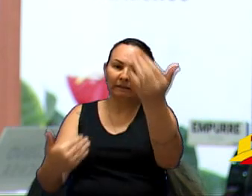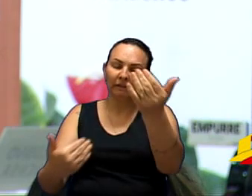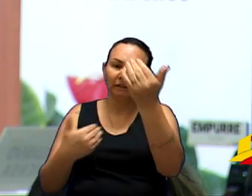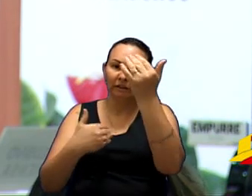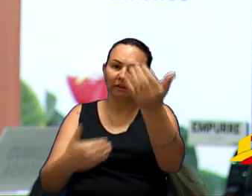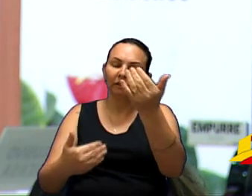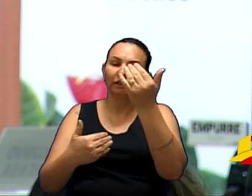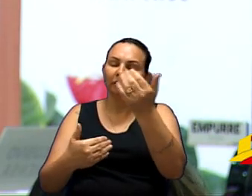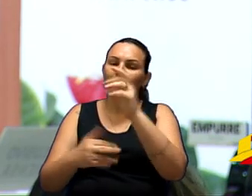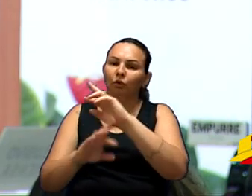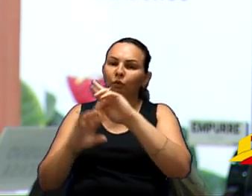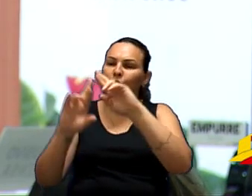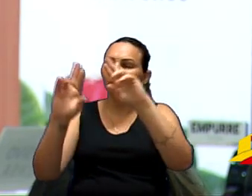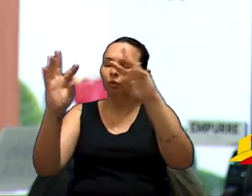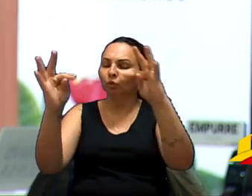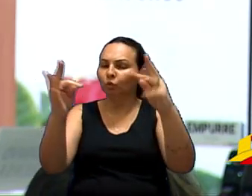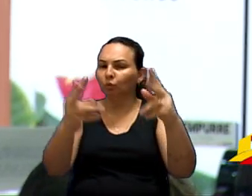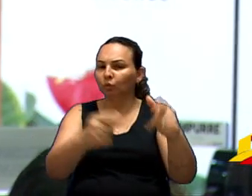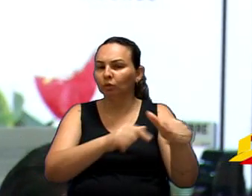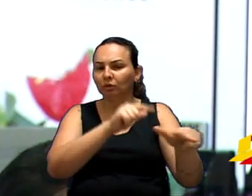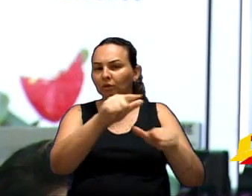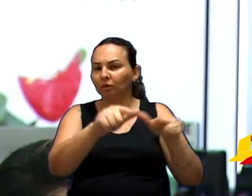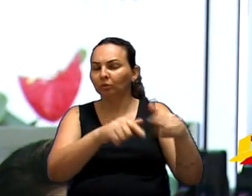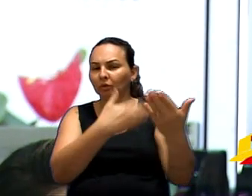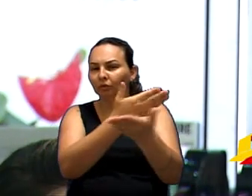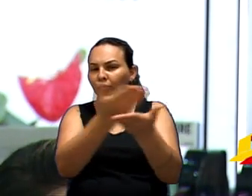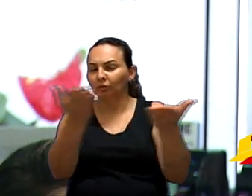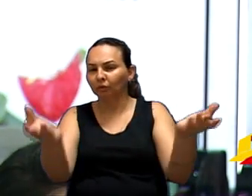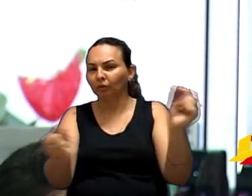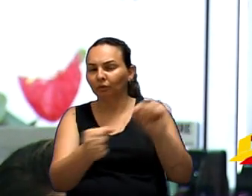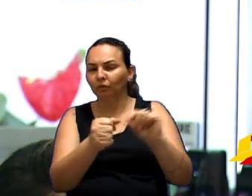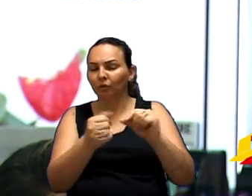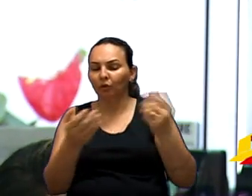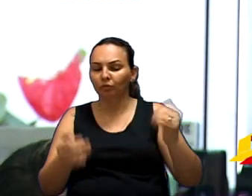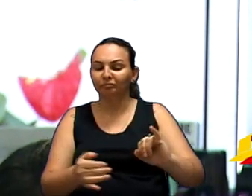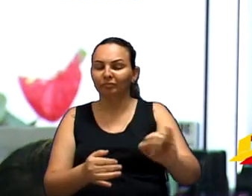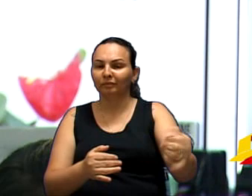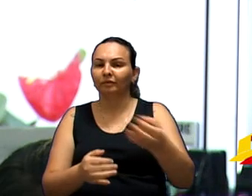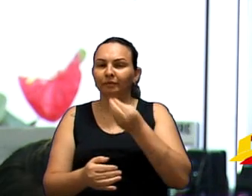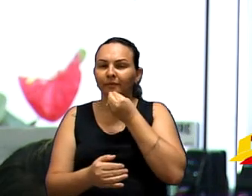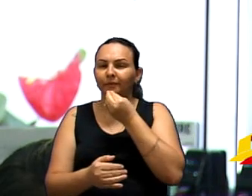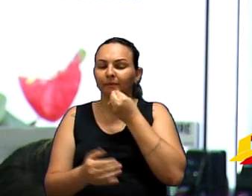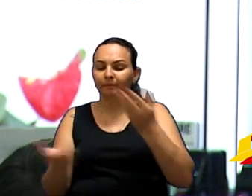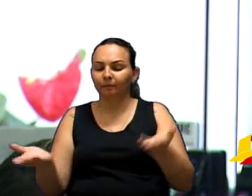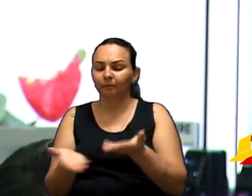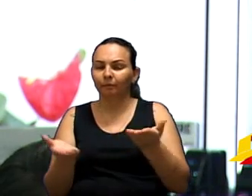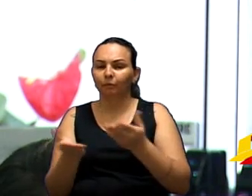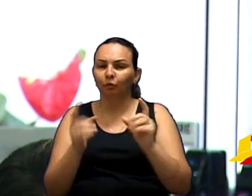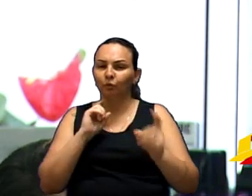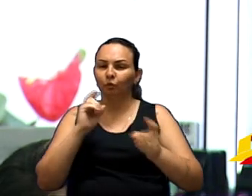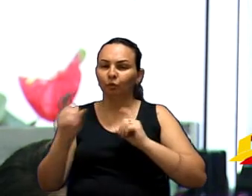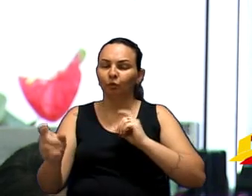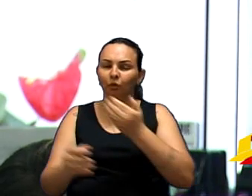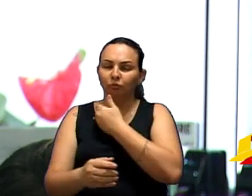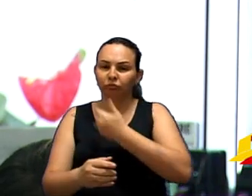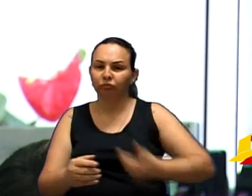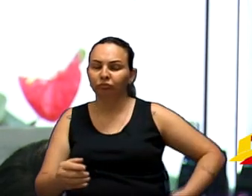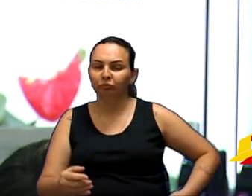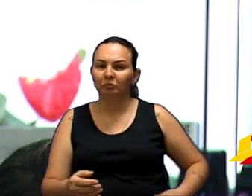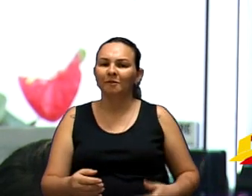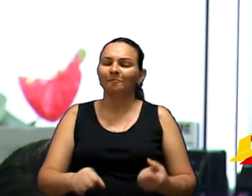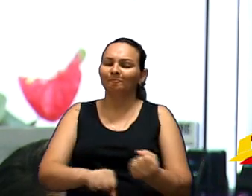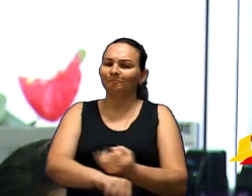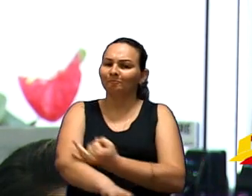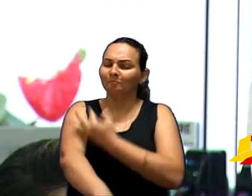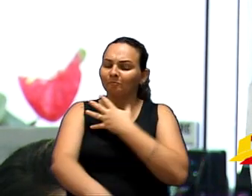o reconhecimento por esse trabalho a oportunidade de estar aqui nessa audiência pública e me comoveu bastante o